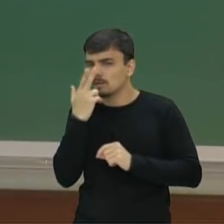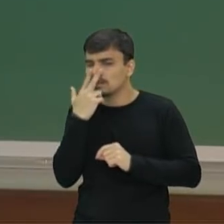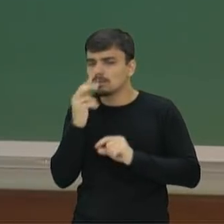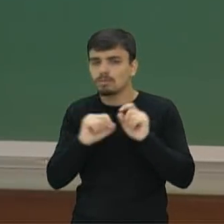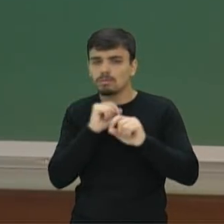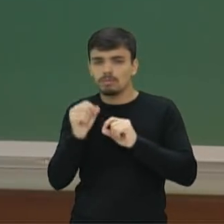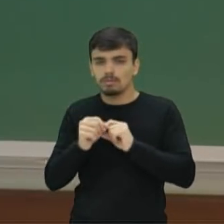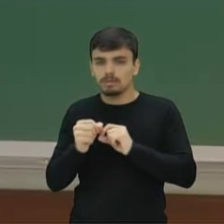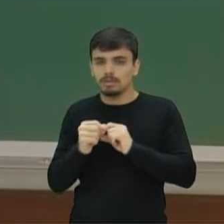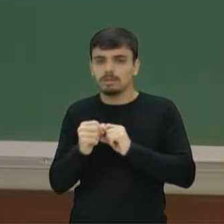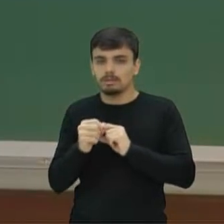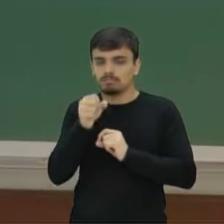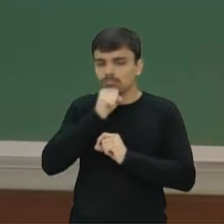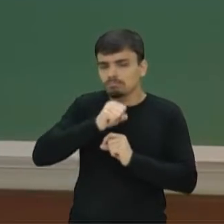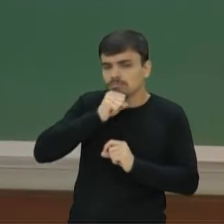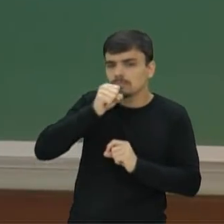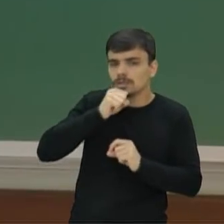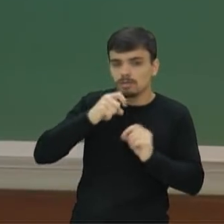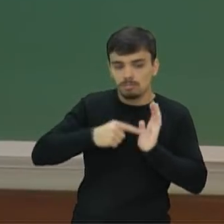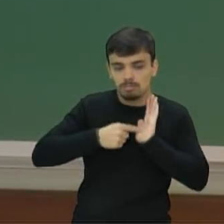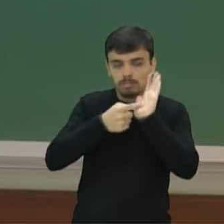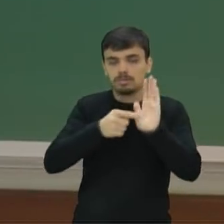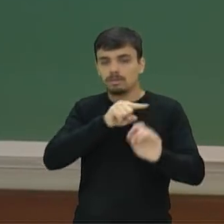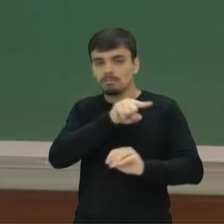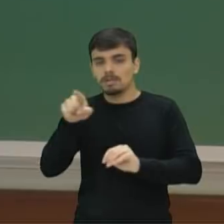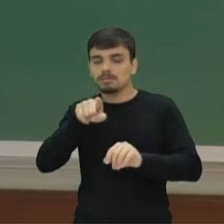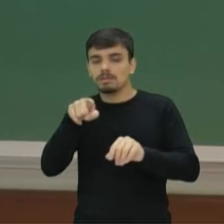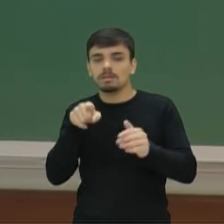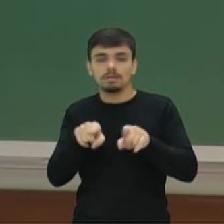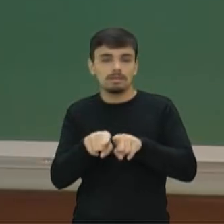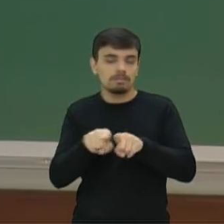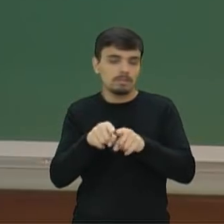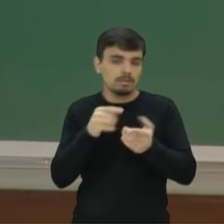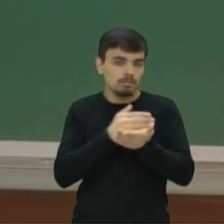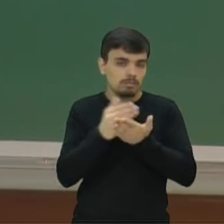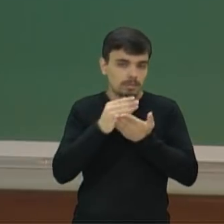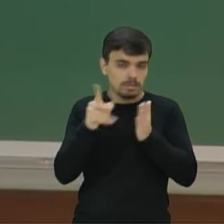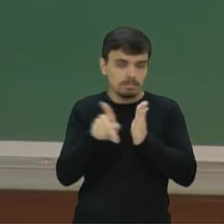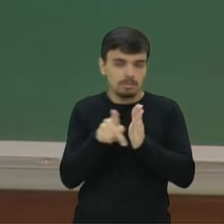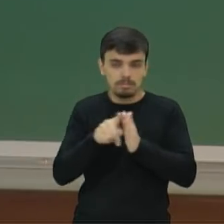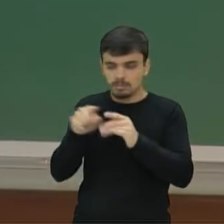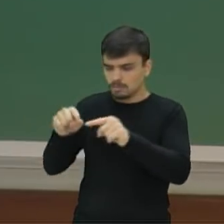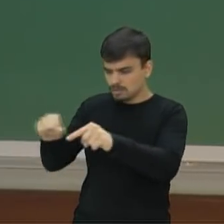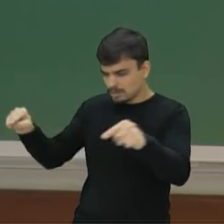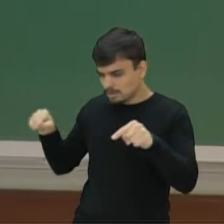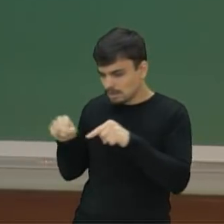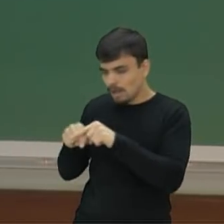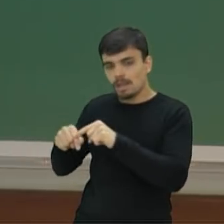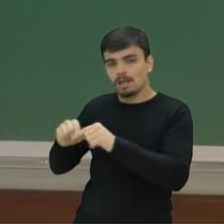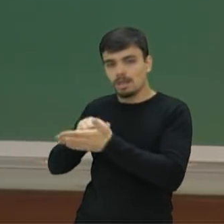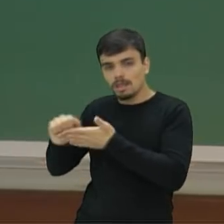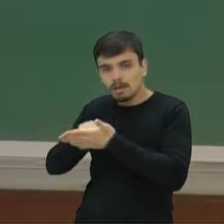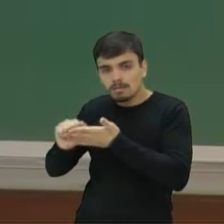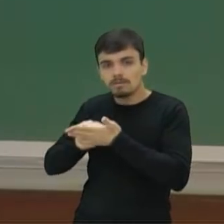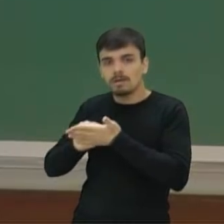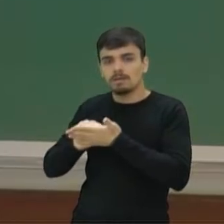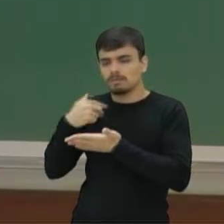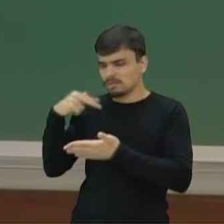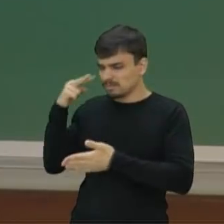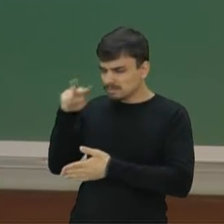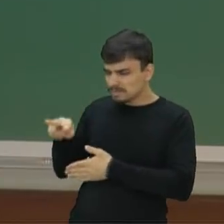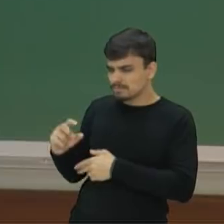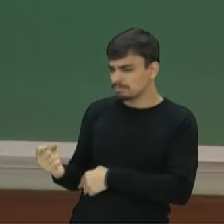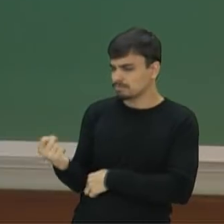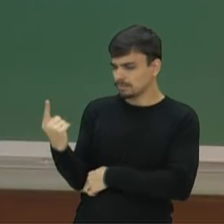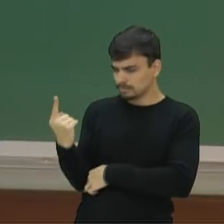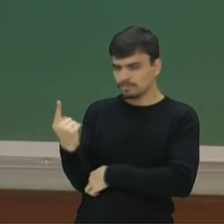seja mais acentuado, para que ao você entrar na área de serviço e olhar para aquela máquina de lavar, você pense, puxa, como